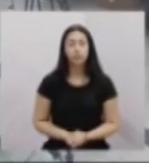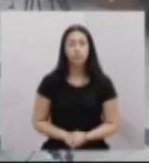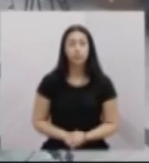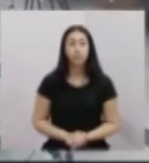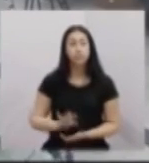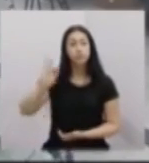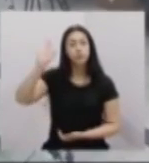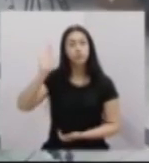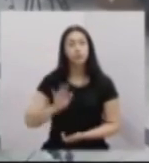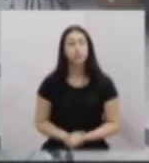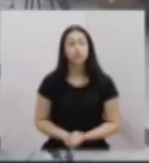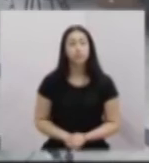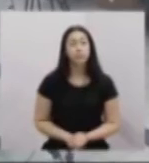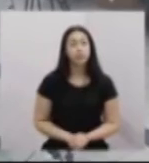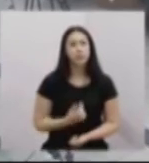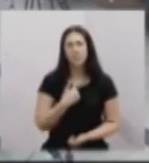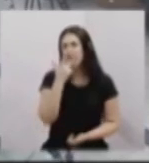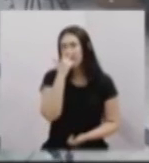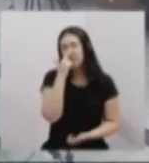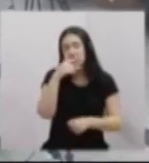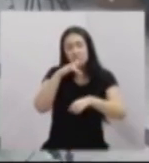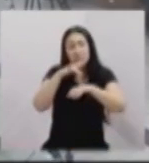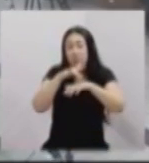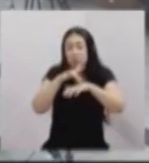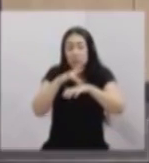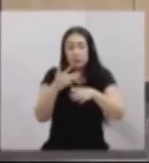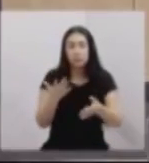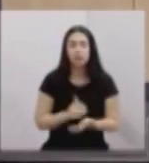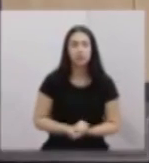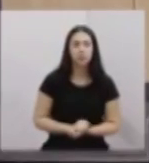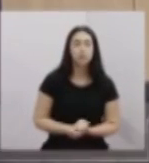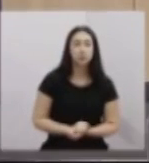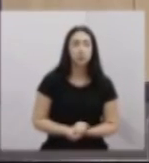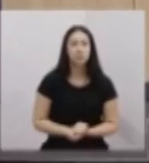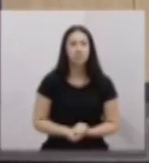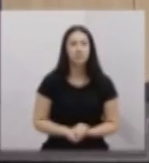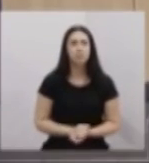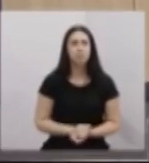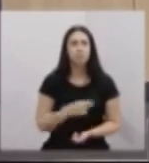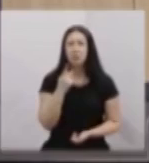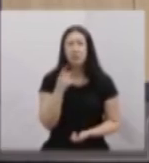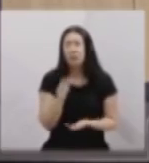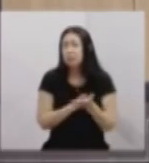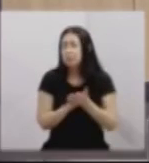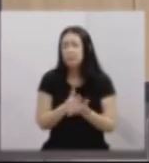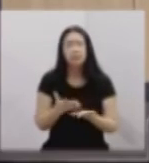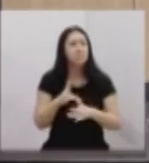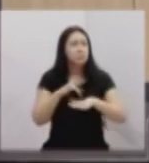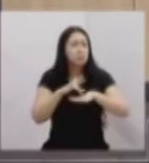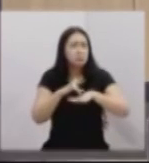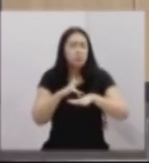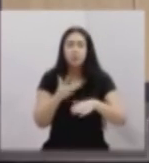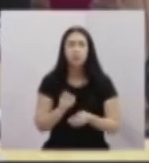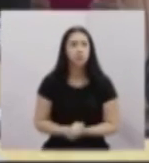Senhor presidente, eu acho um absurdo. Olha, tem nem que falar outra coisa. É um